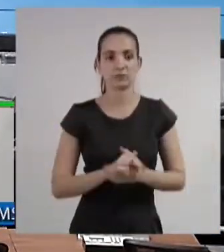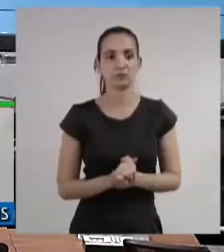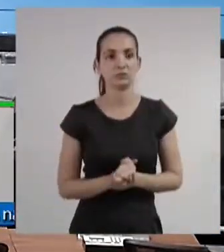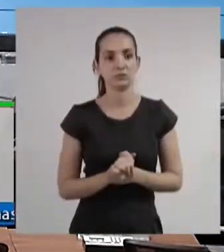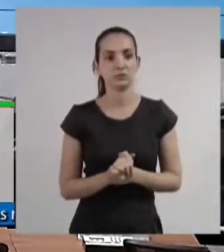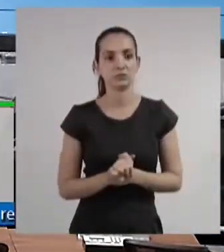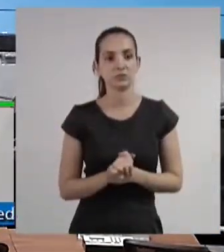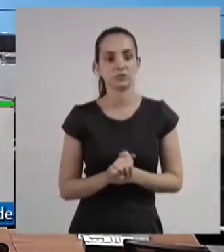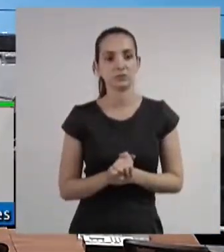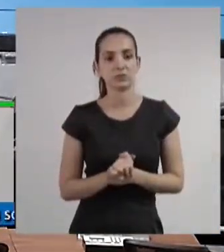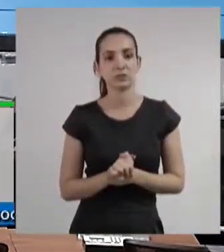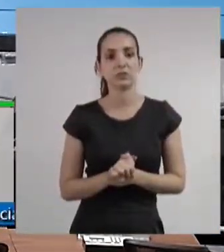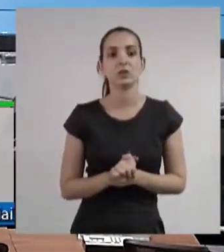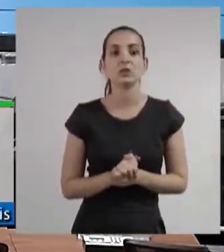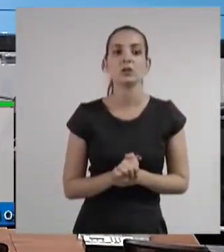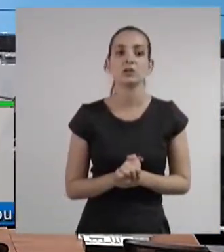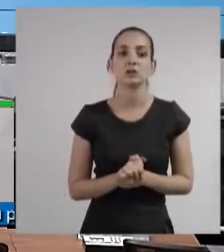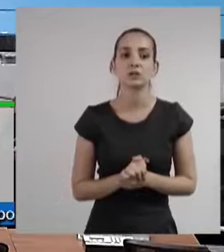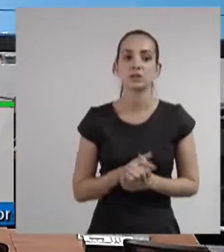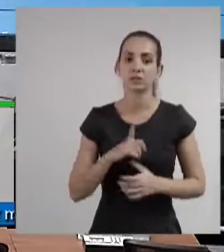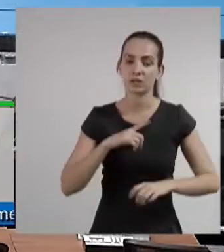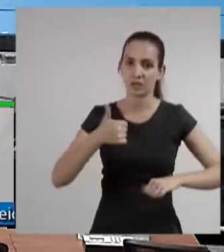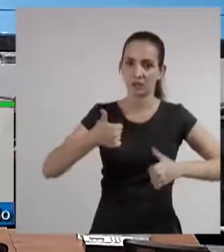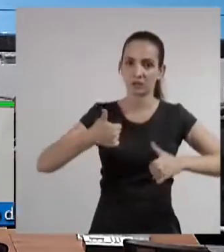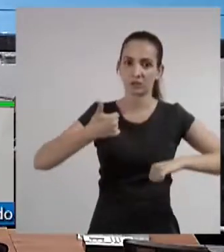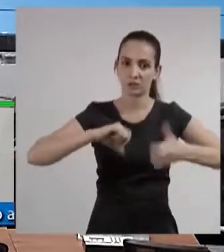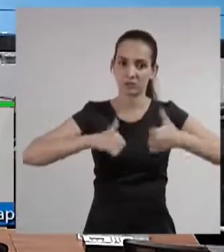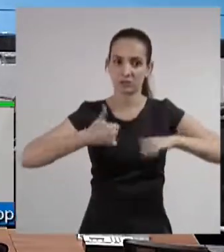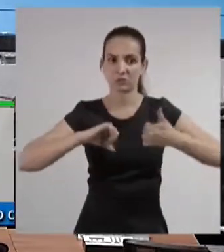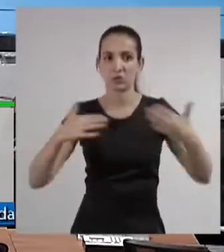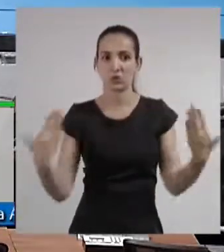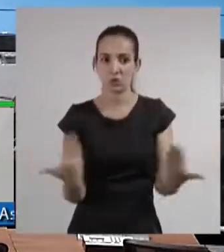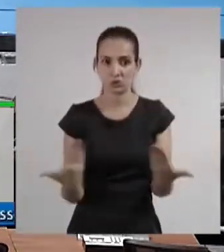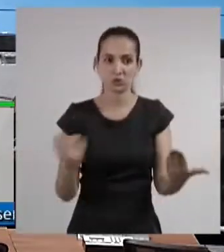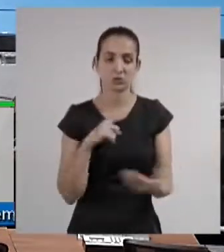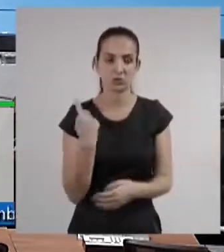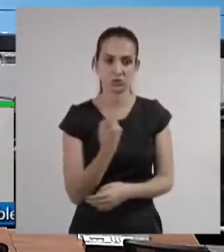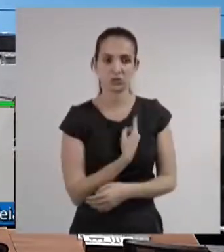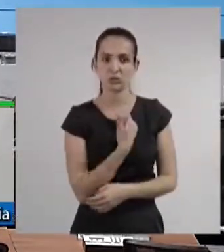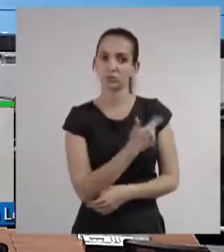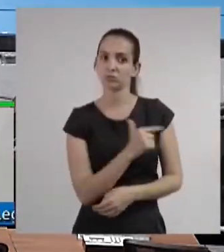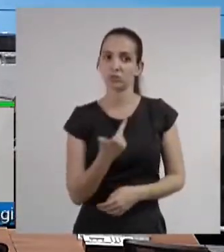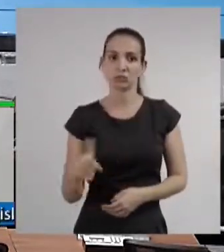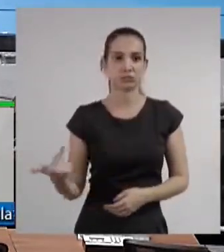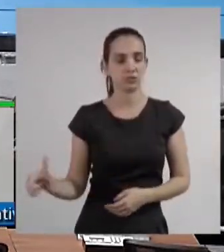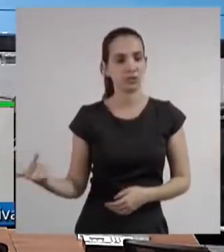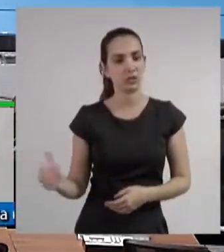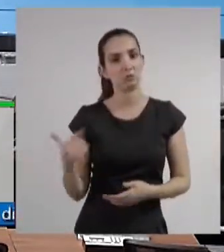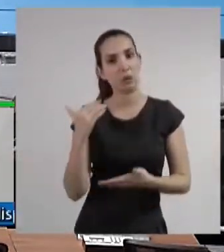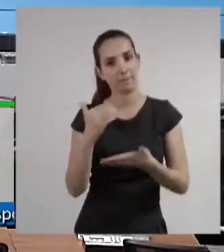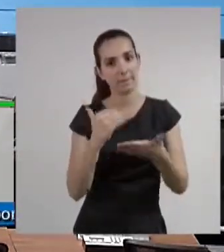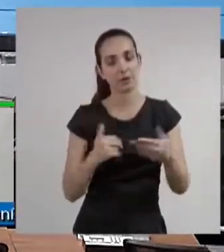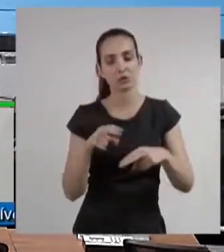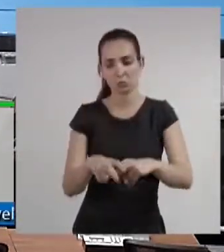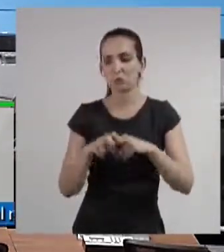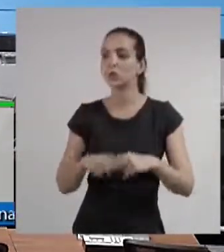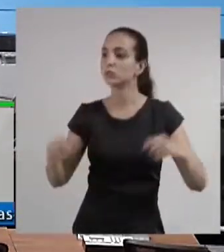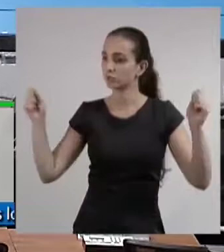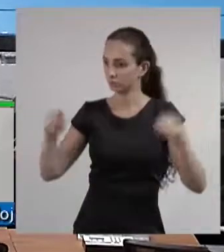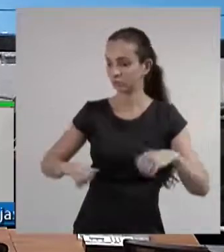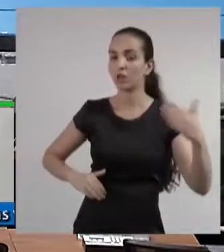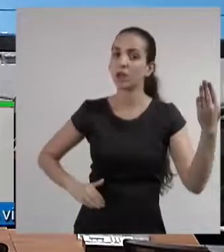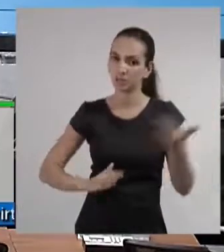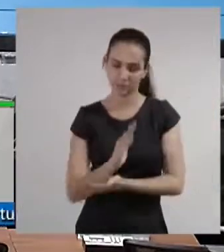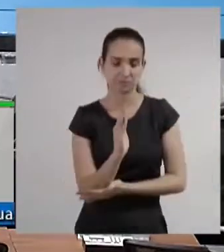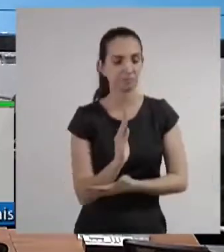e delibera, já que não temos hoje já previamente a pauta. Então, está deliberado para a votação.